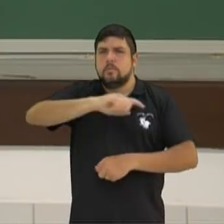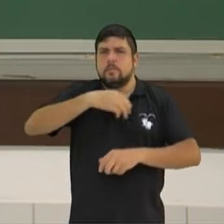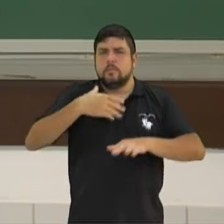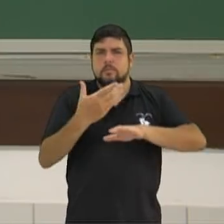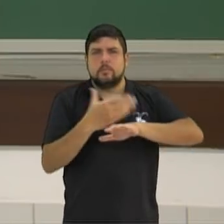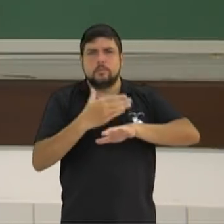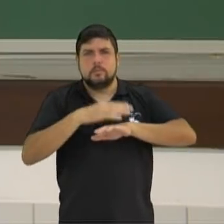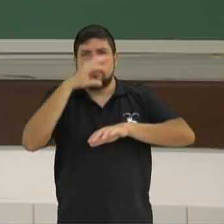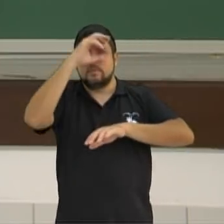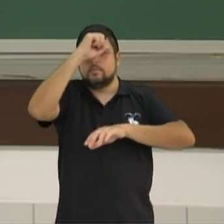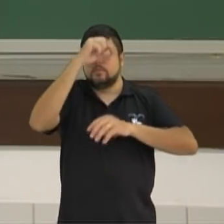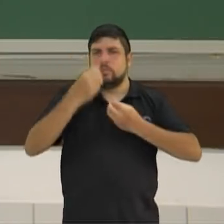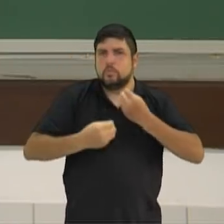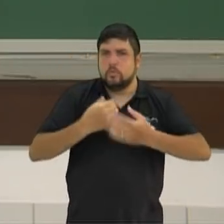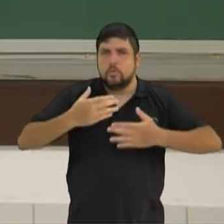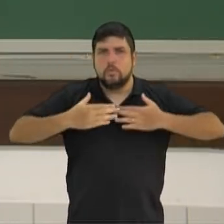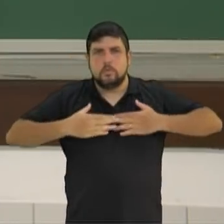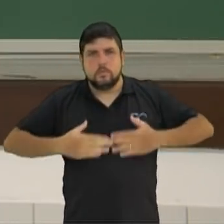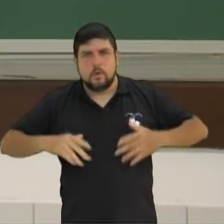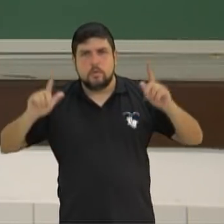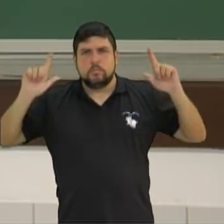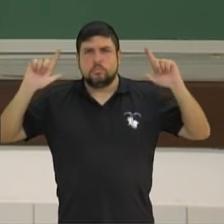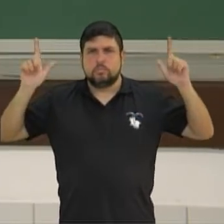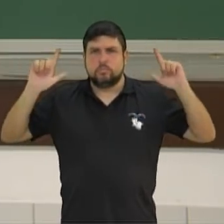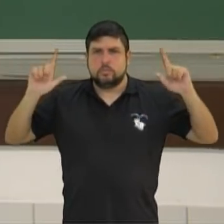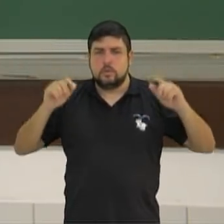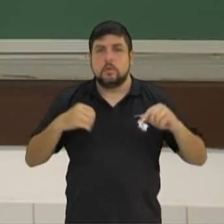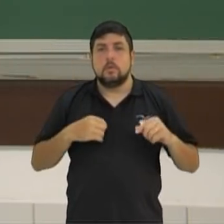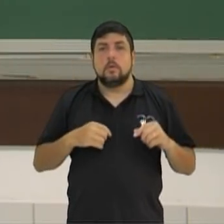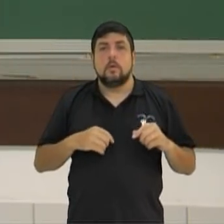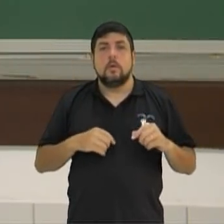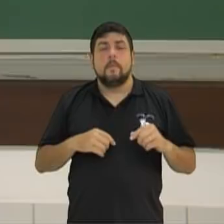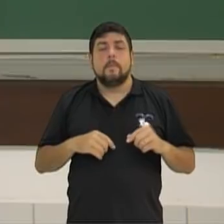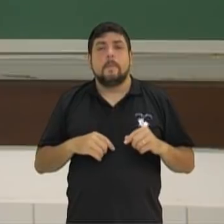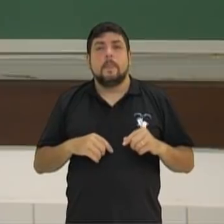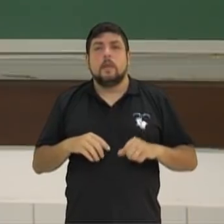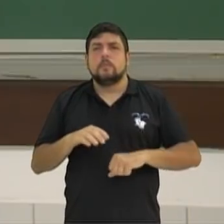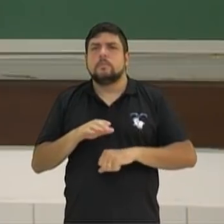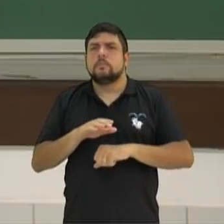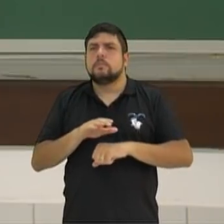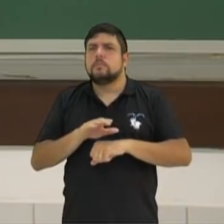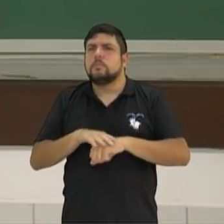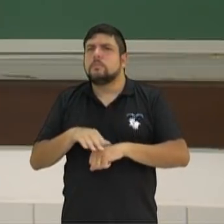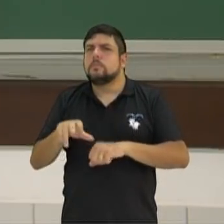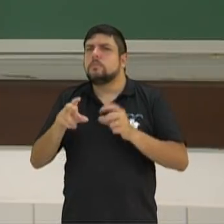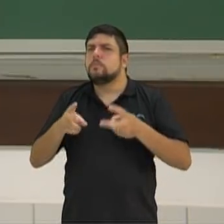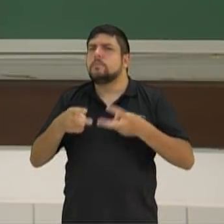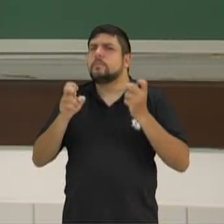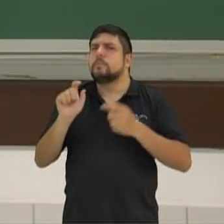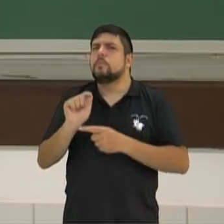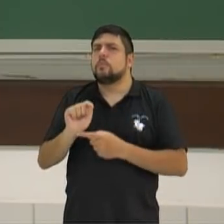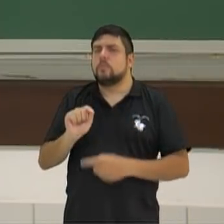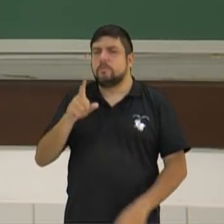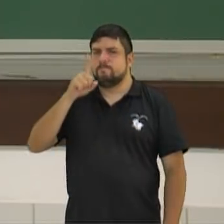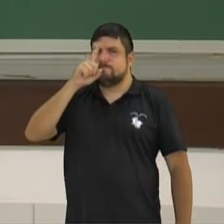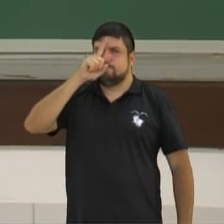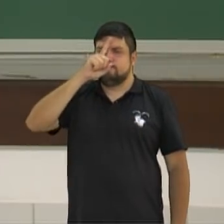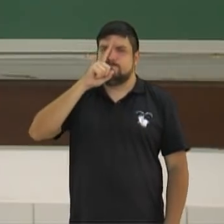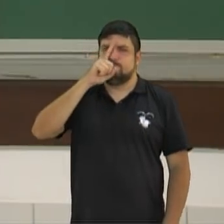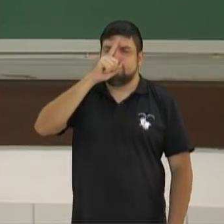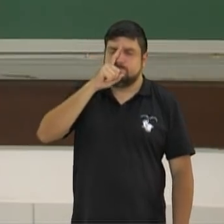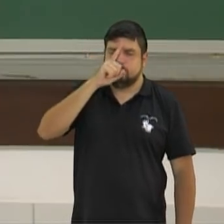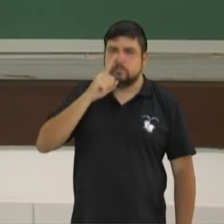práticas corporais de aventura, que o comum entre elas é o alto risco. E esse risco ele pode